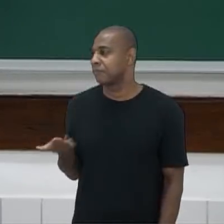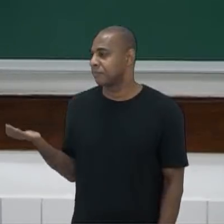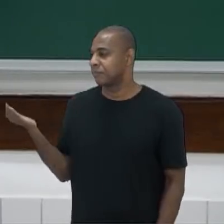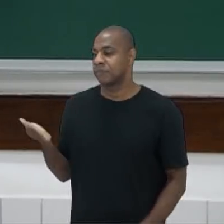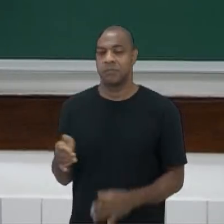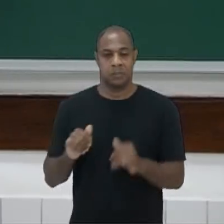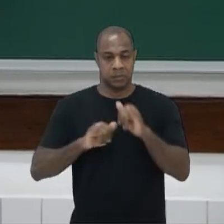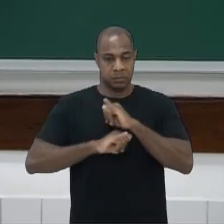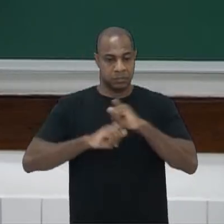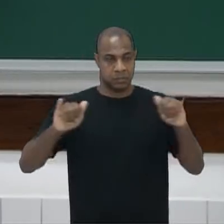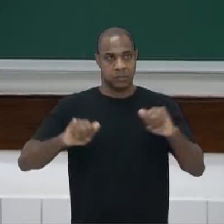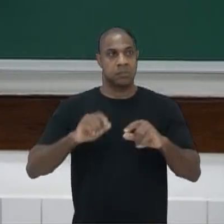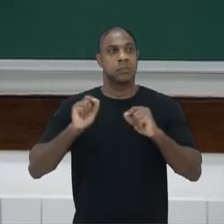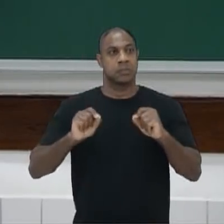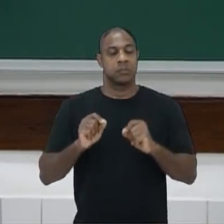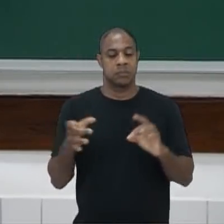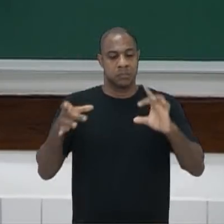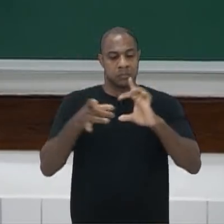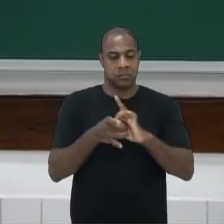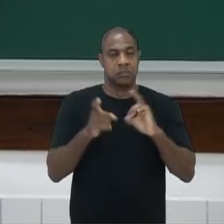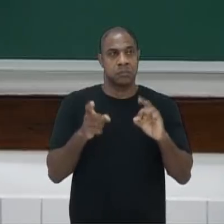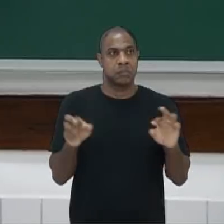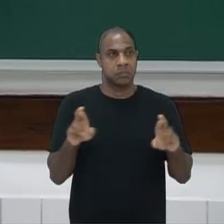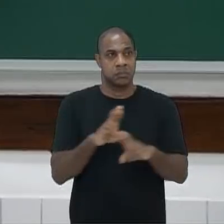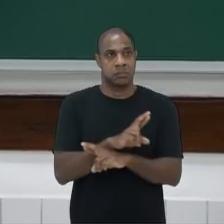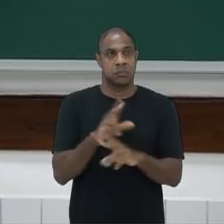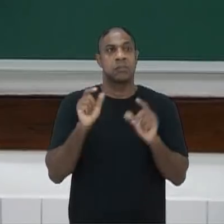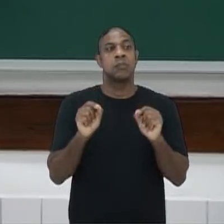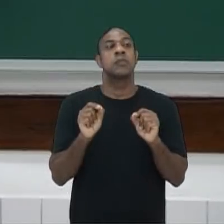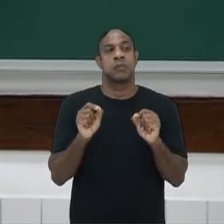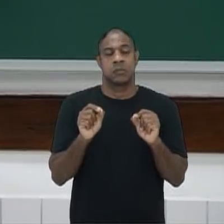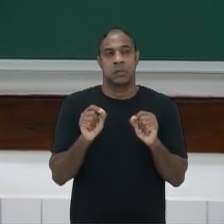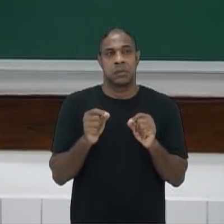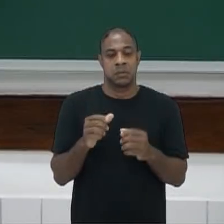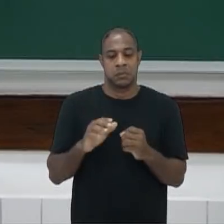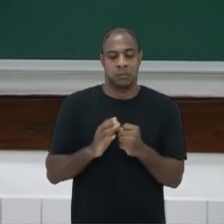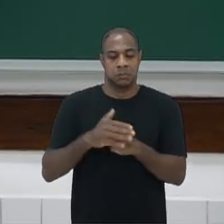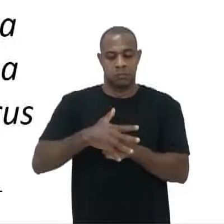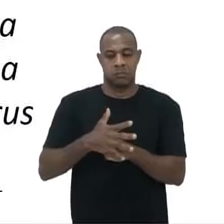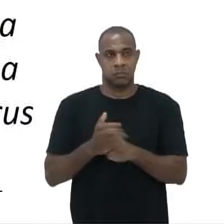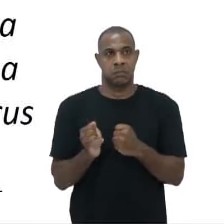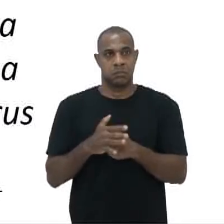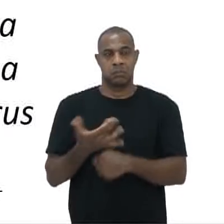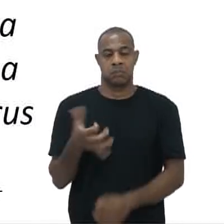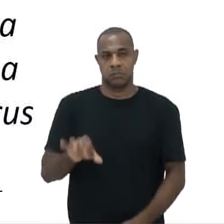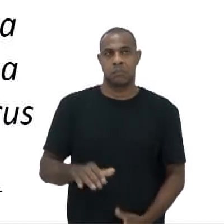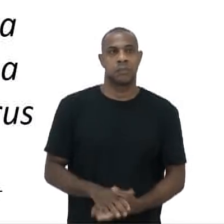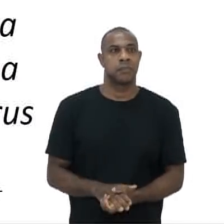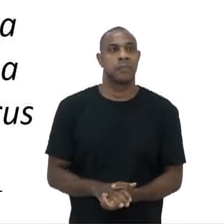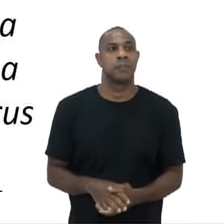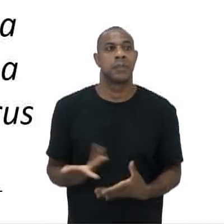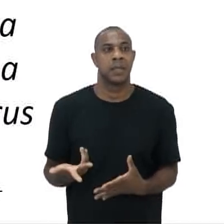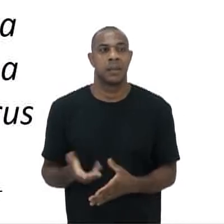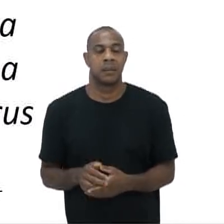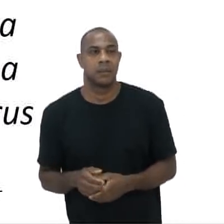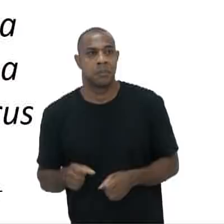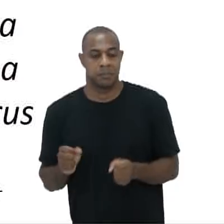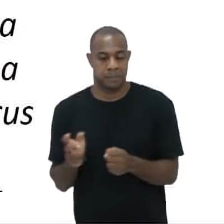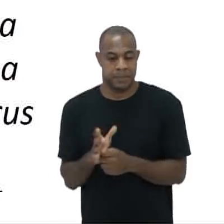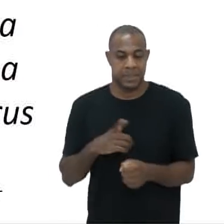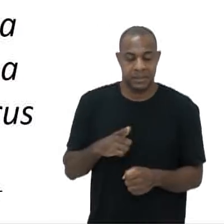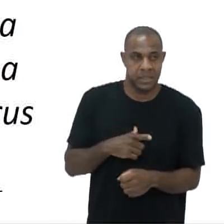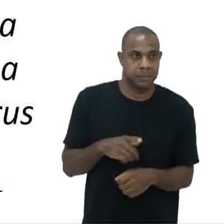uma notícia associada à Covid-19. Vamos dar uma olhada na notícia? Para contaminar uma